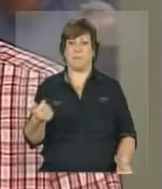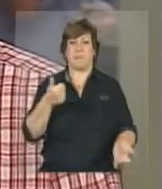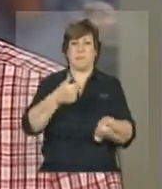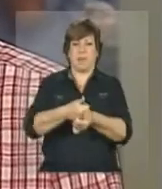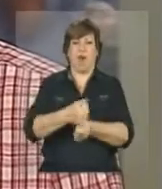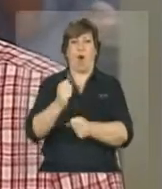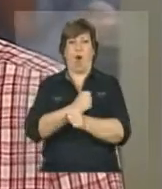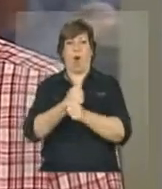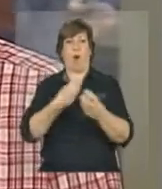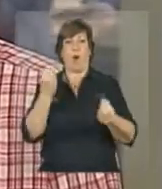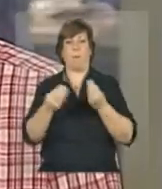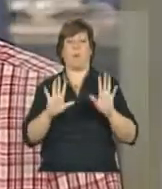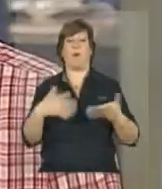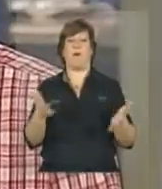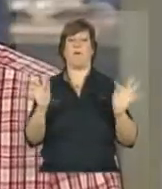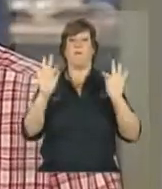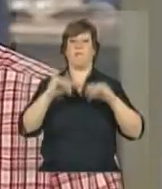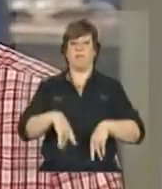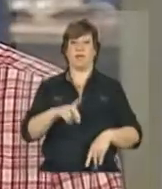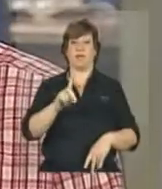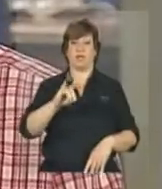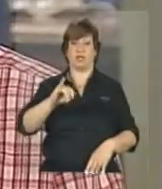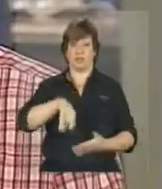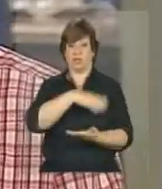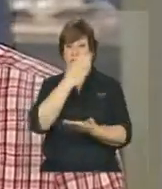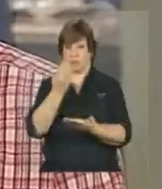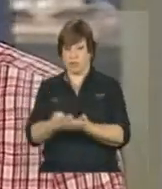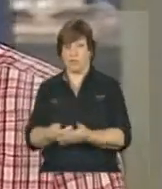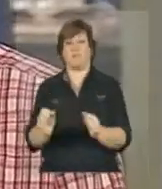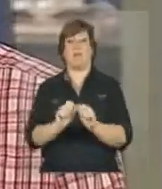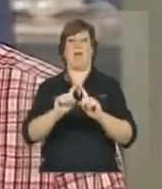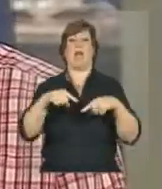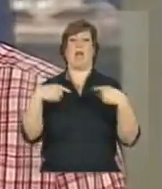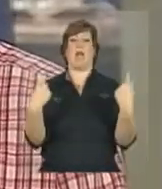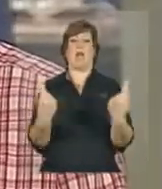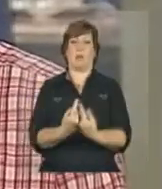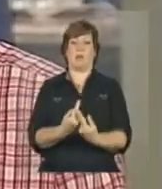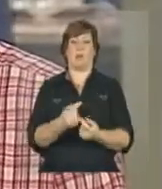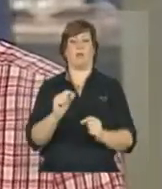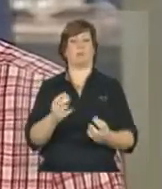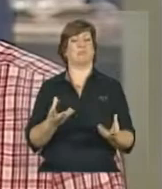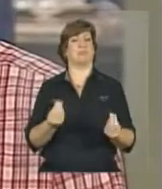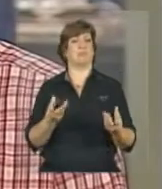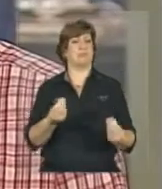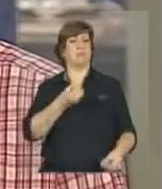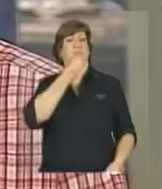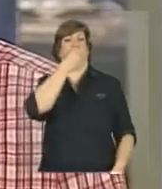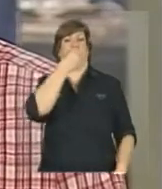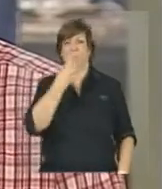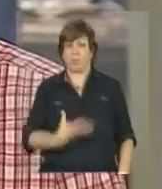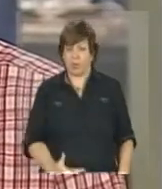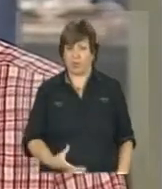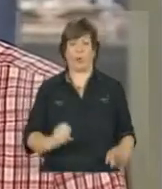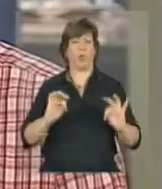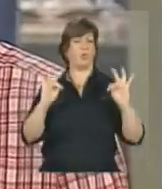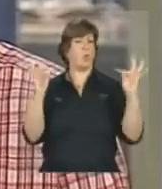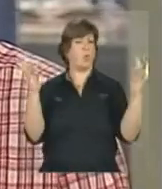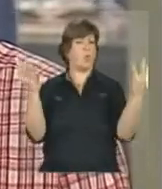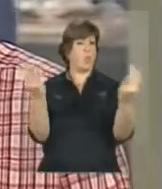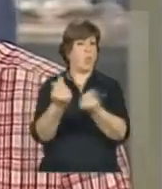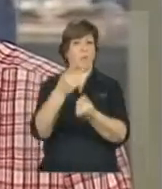das obras, mas ao final do dia fez uma reunião que eu entendo como extremamente proveitosa com todos